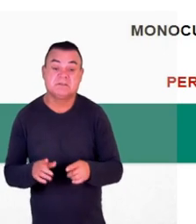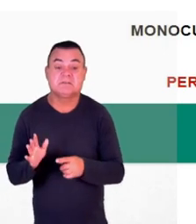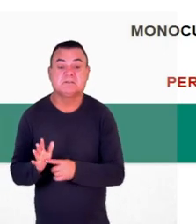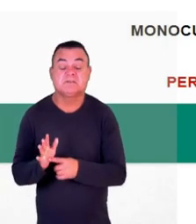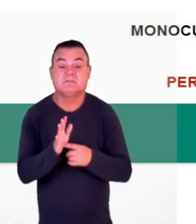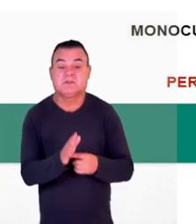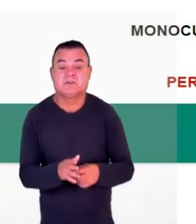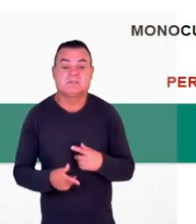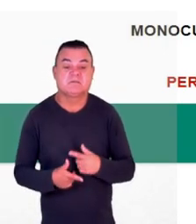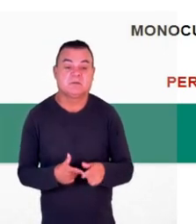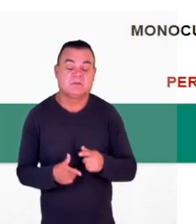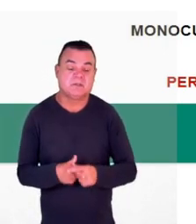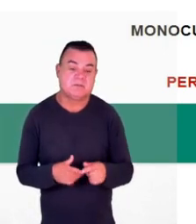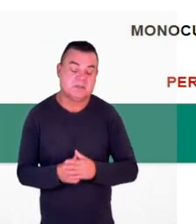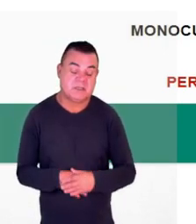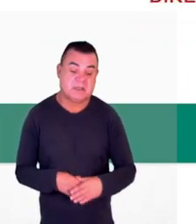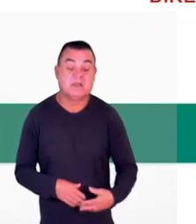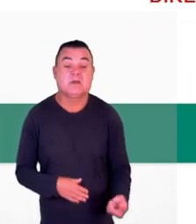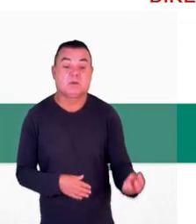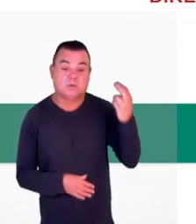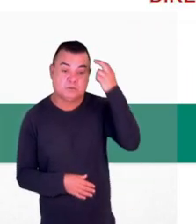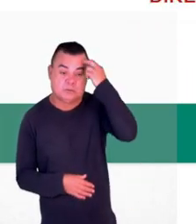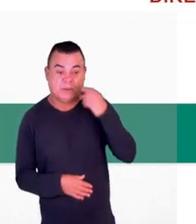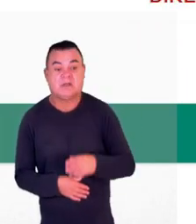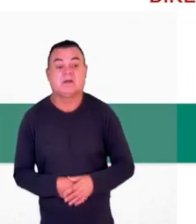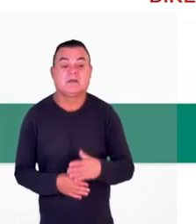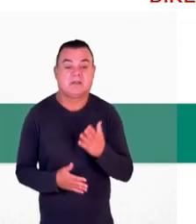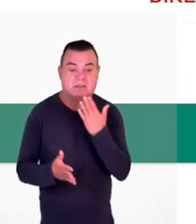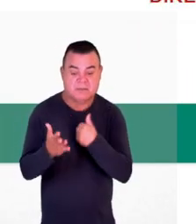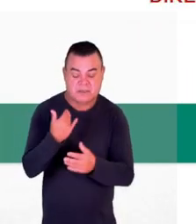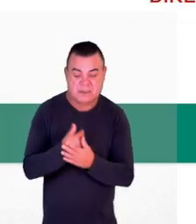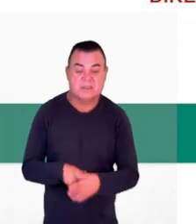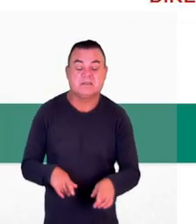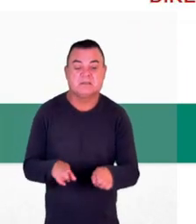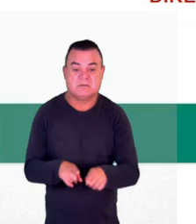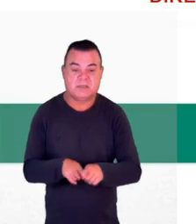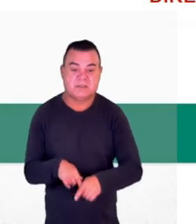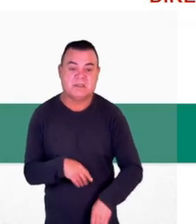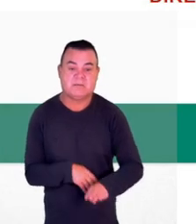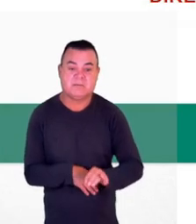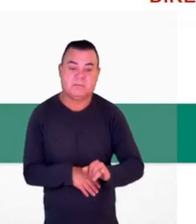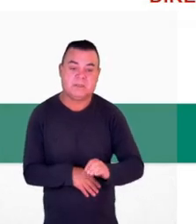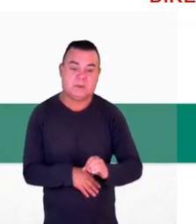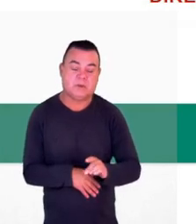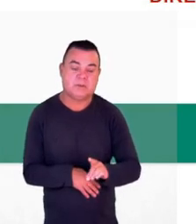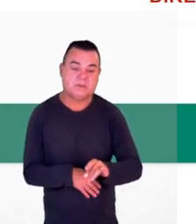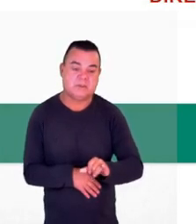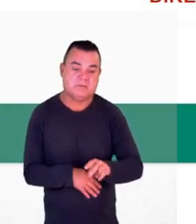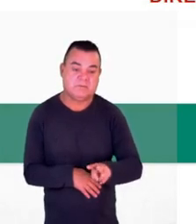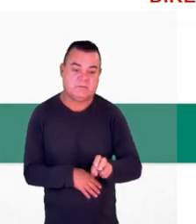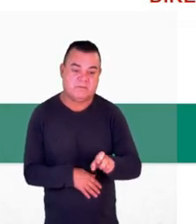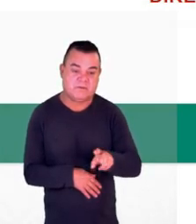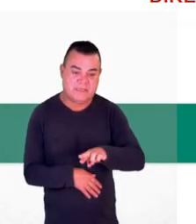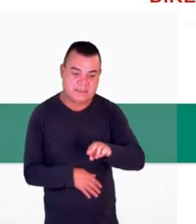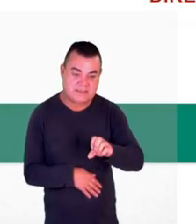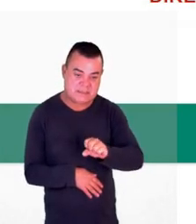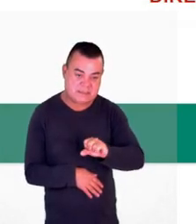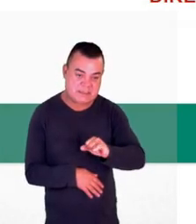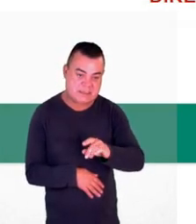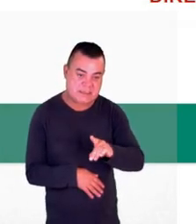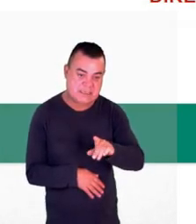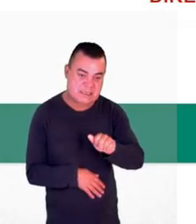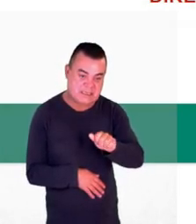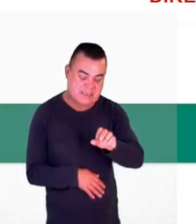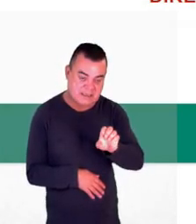biodiversidade então assim É um cenário muito pouco animador né então eh a gente vive realmente uma grave crise e